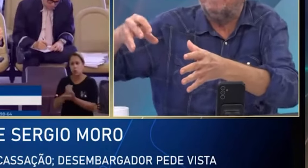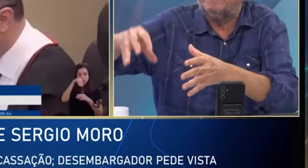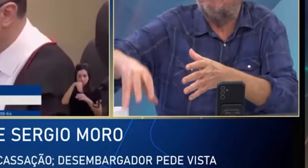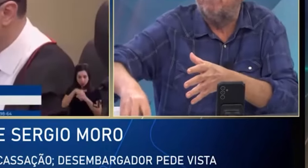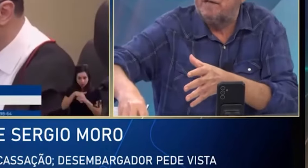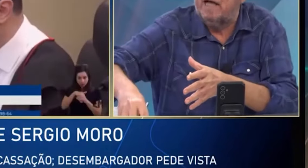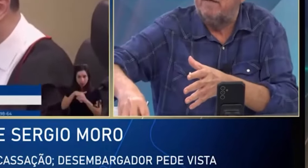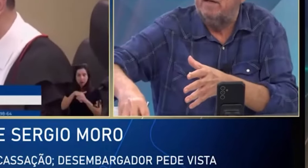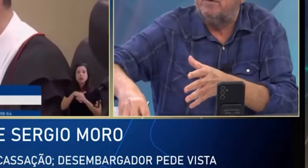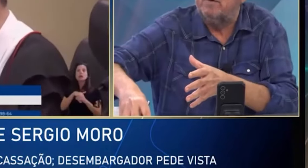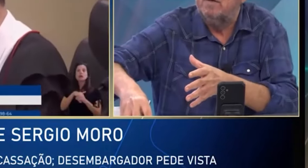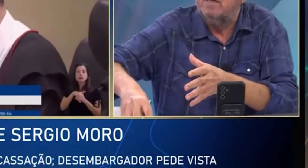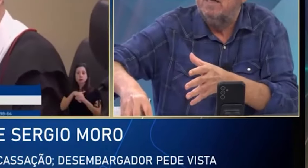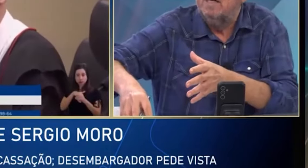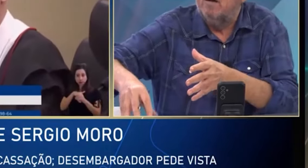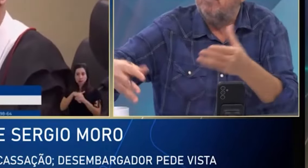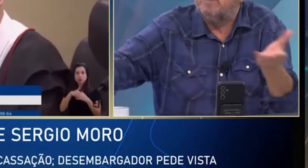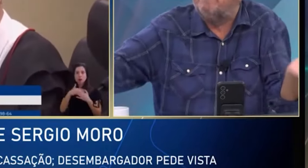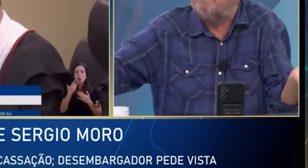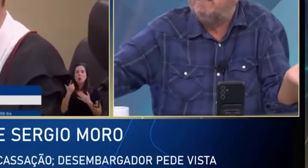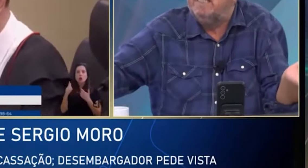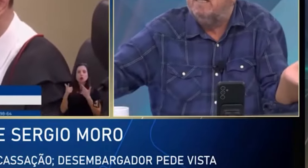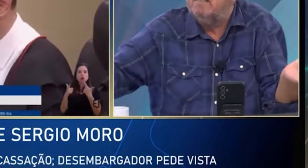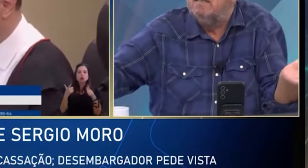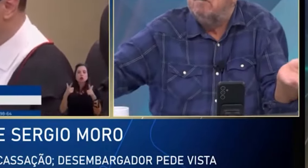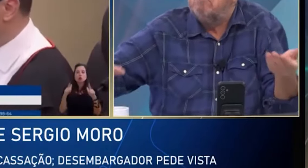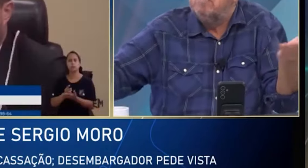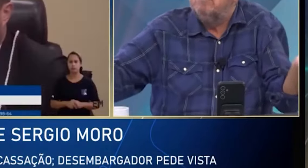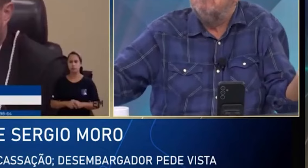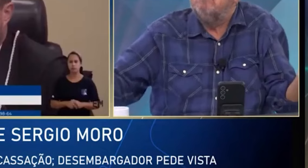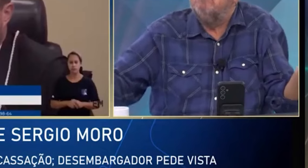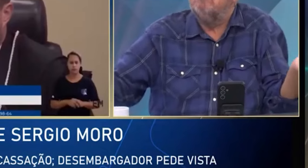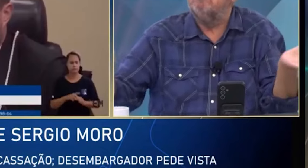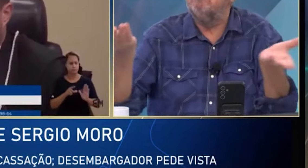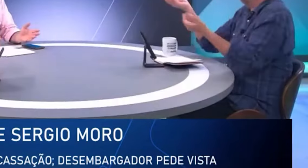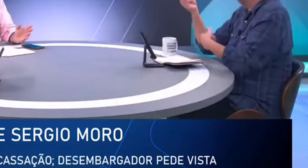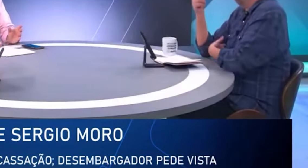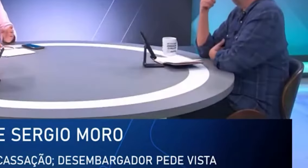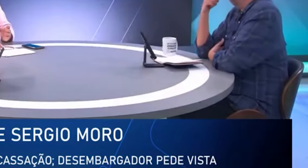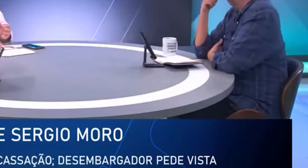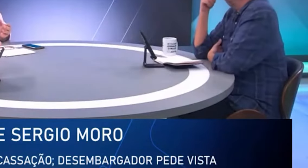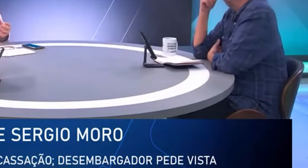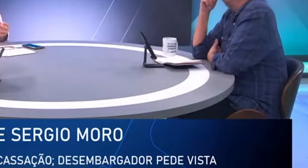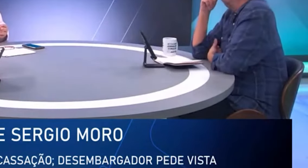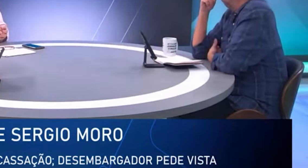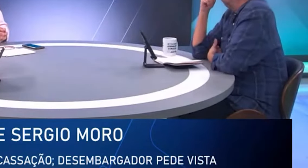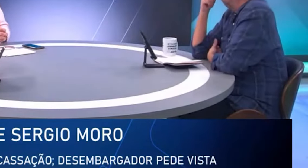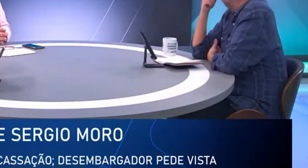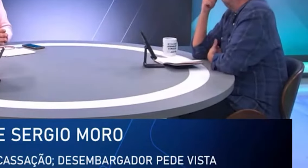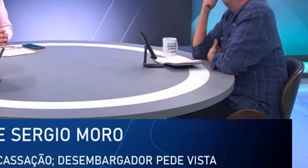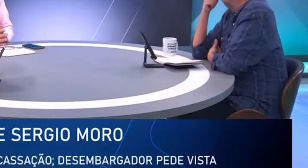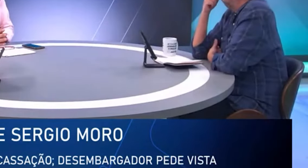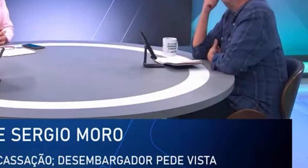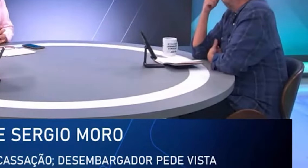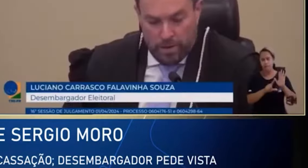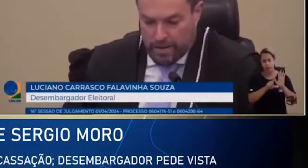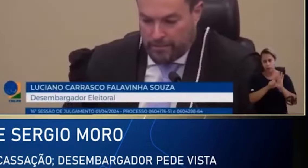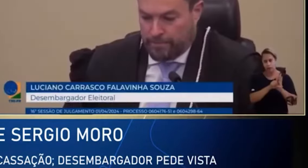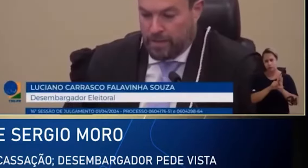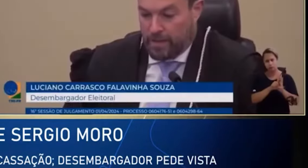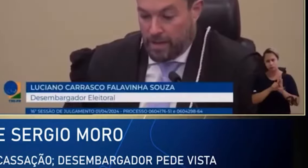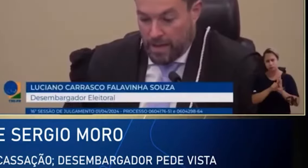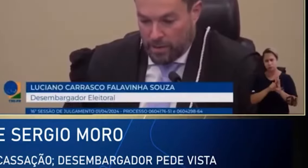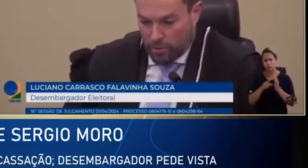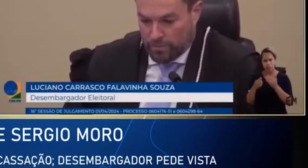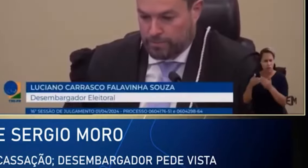isso o PT tem força lá dentro é o jogo de adivinha não eu achei curioso porque ele tá ali para julgar Mas em vez de julgar